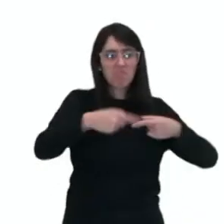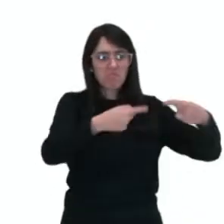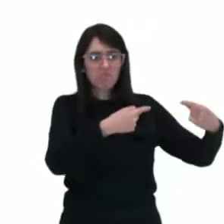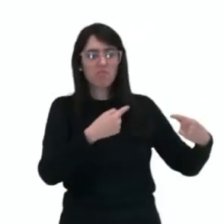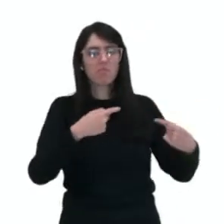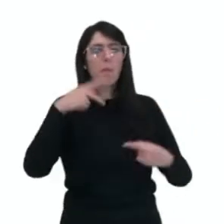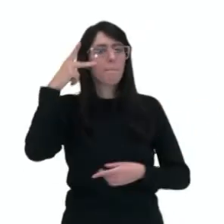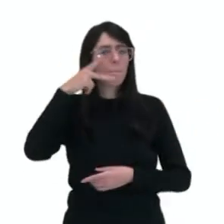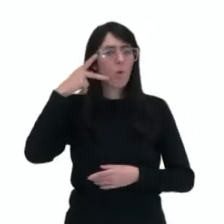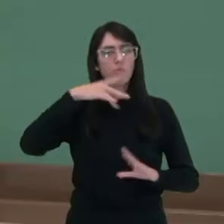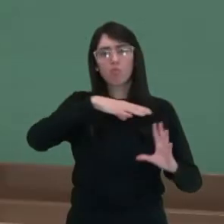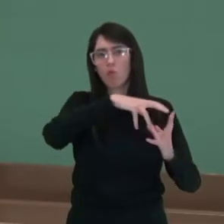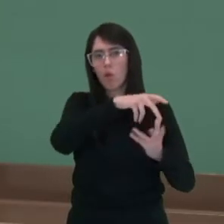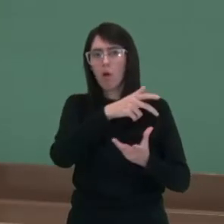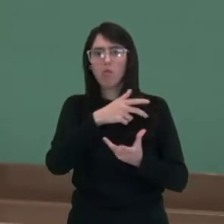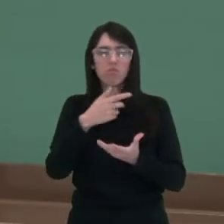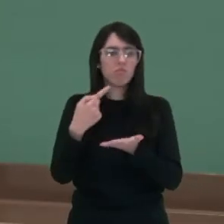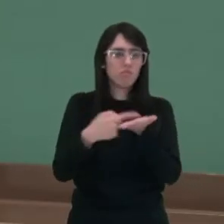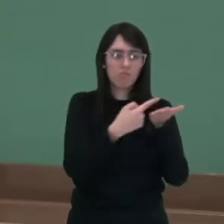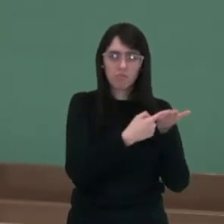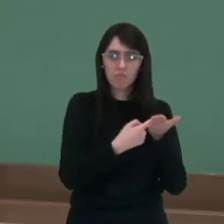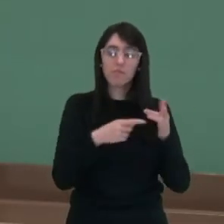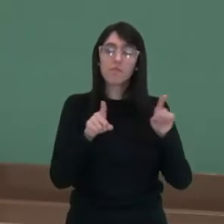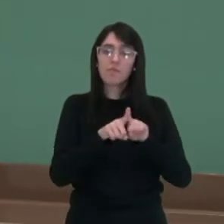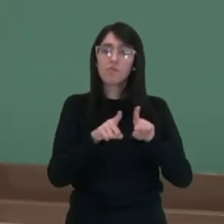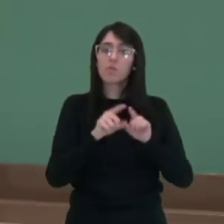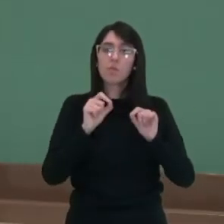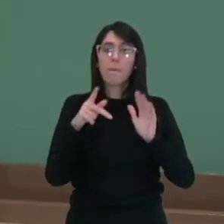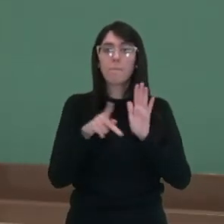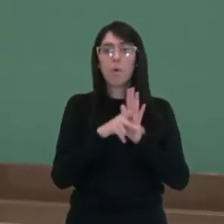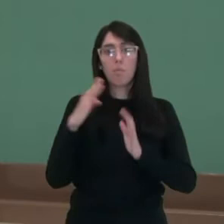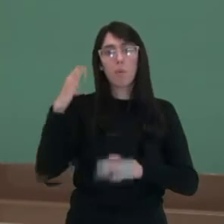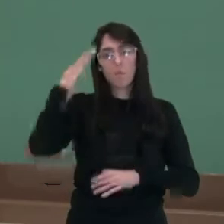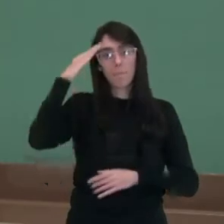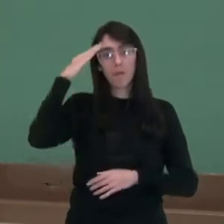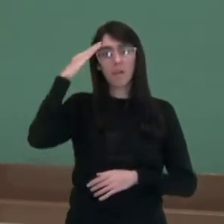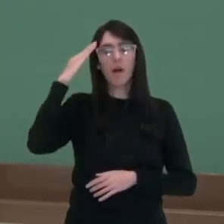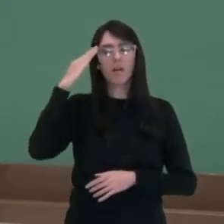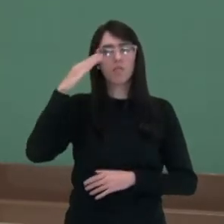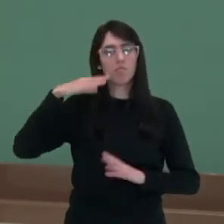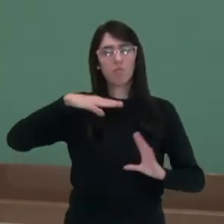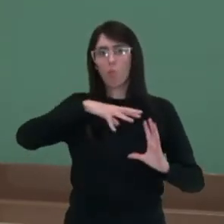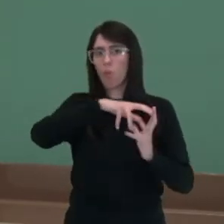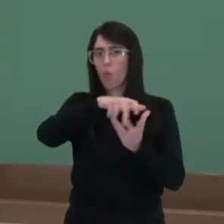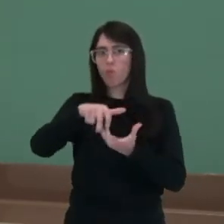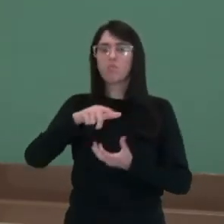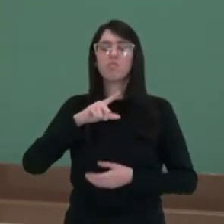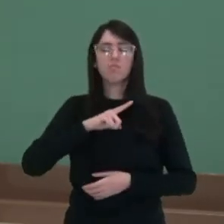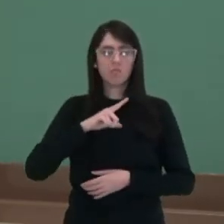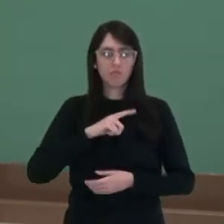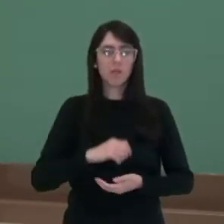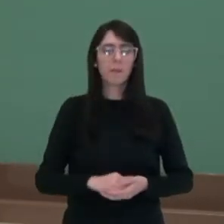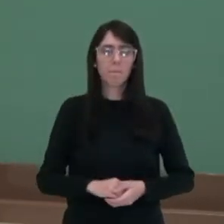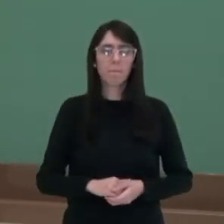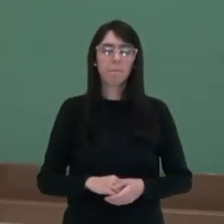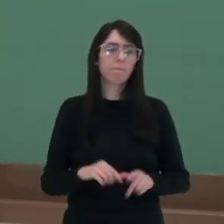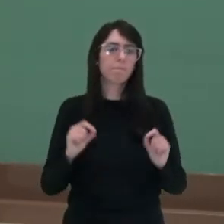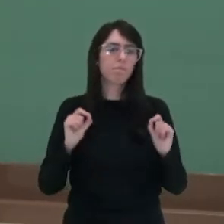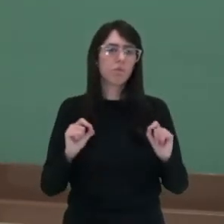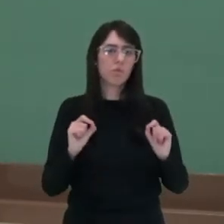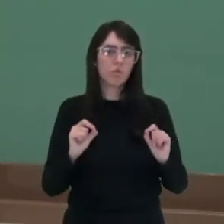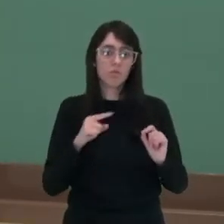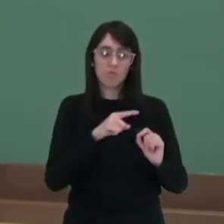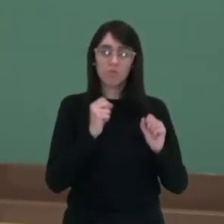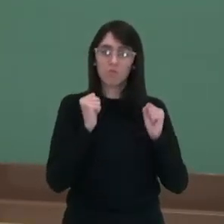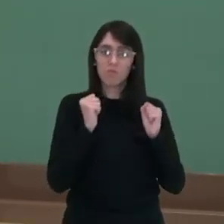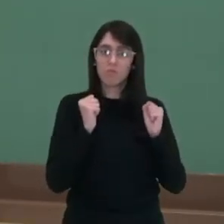econômicas globais e até mesmo em decisões de cunho militar a nível global. Isso se dá em função do